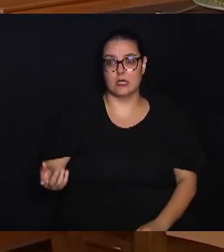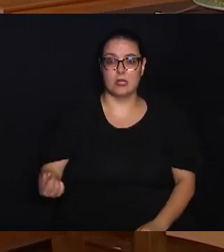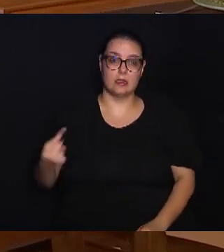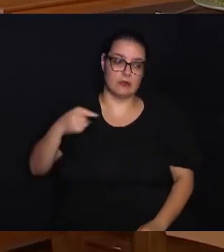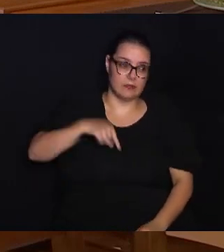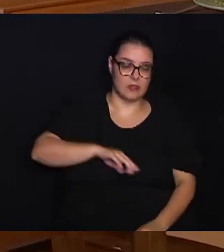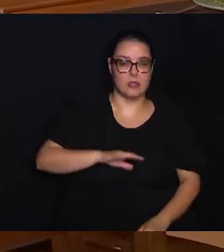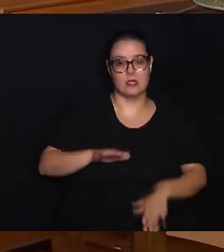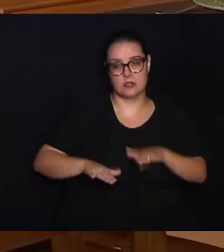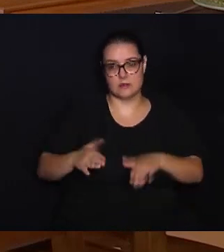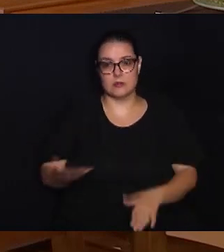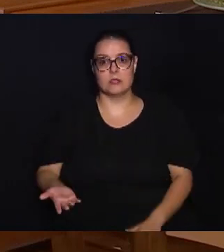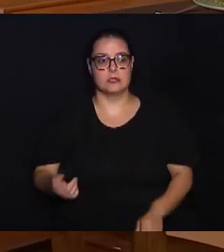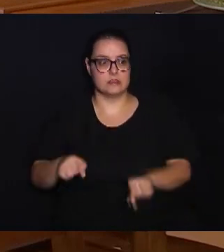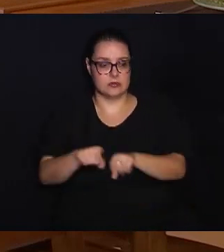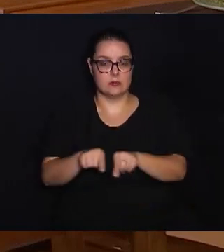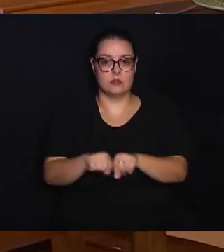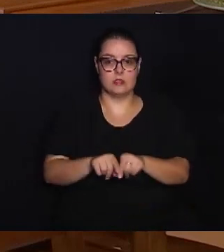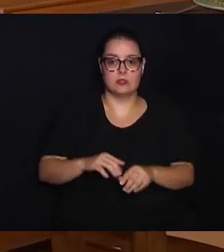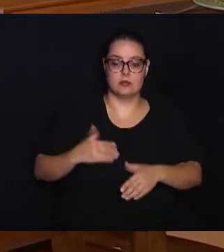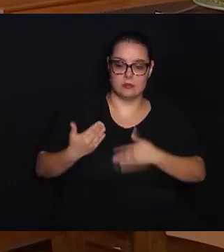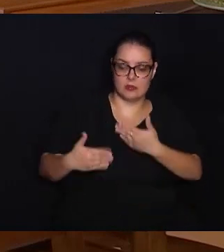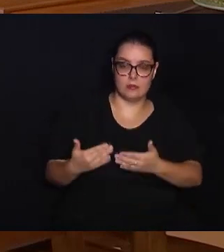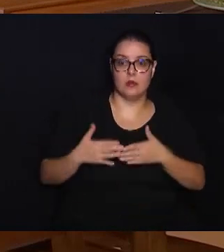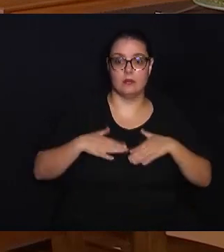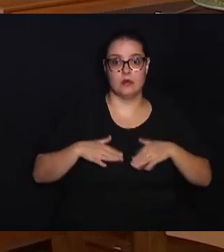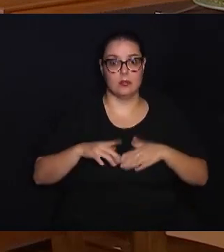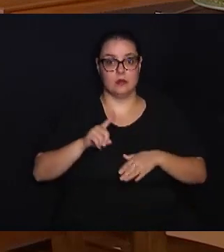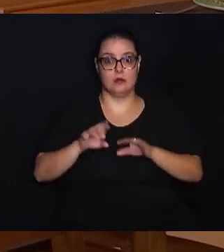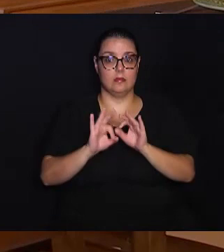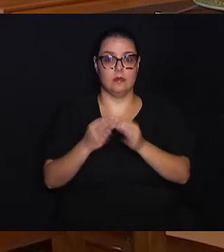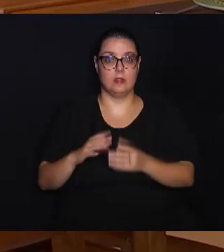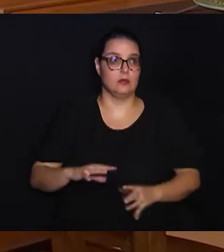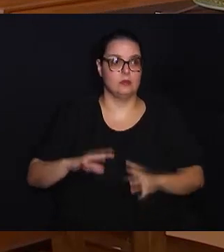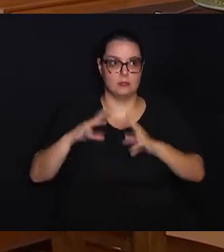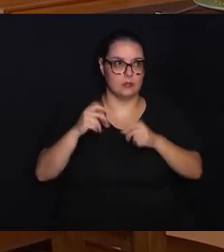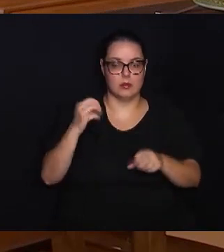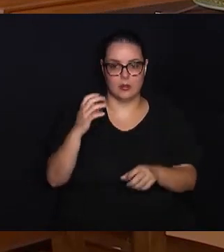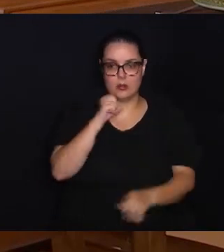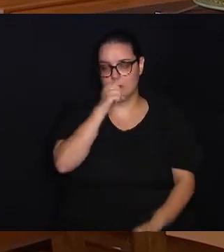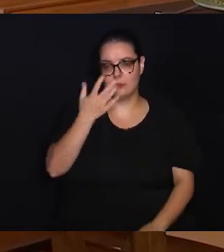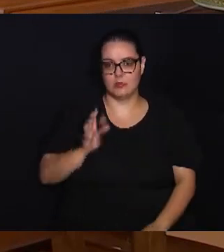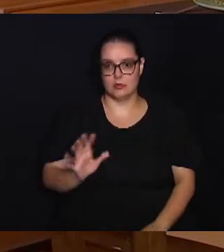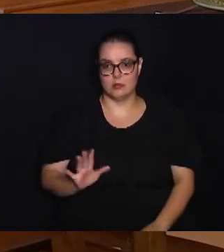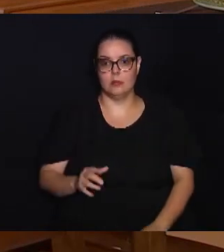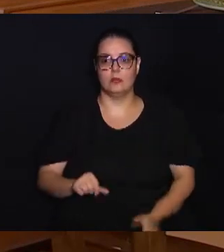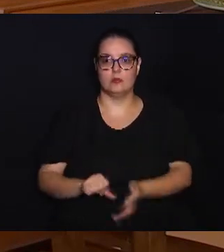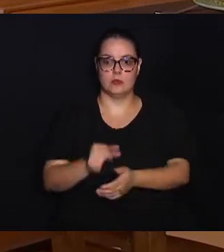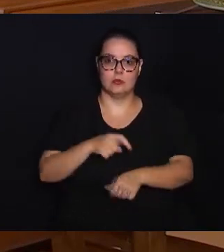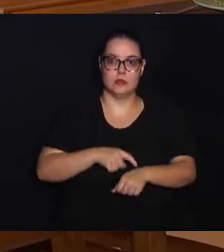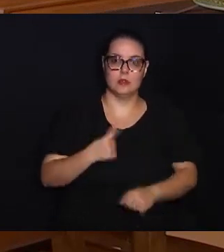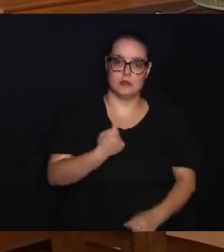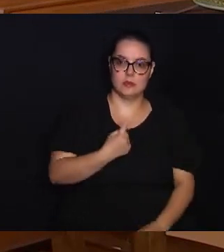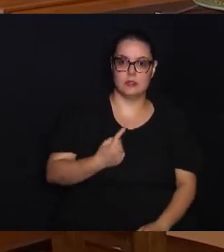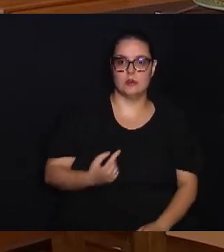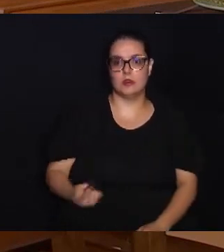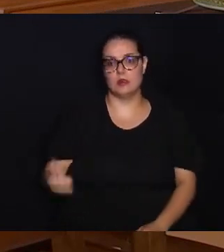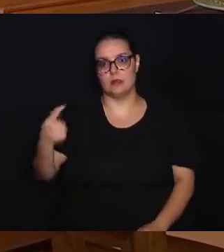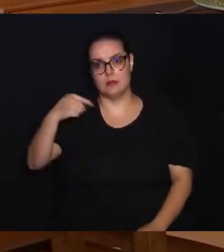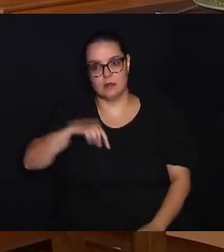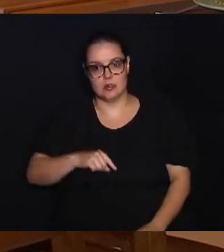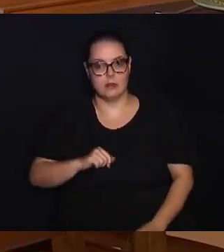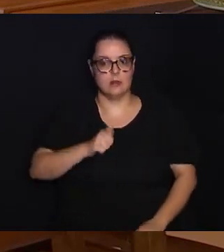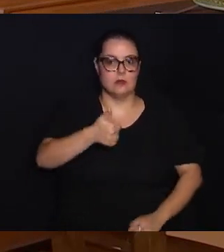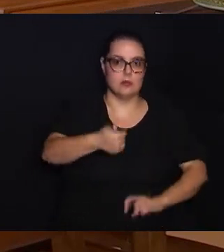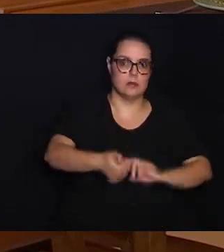absorvendo essa ideia de dessa transição devagar não foi uma transição familiar de uma vez Então eu vim no primeiro momento sozinho e